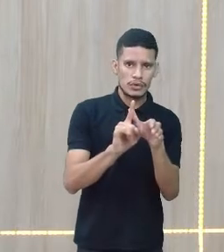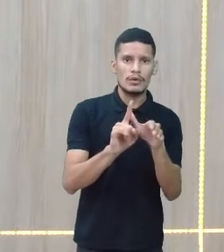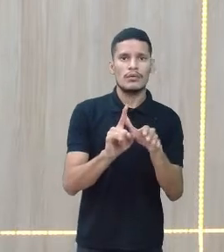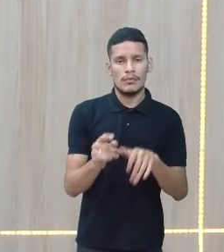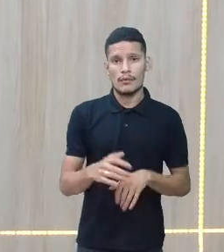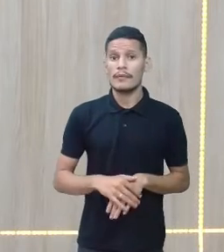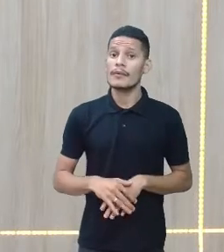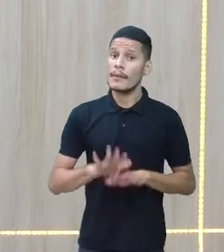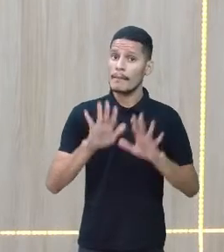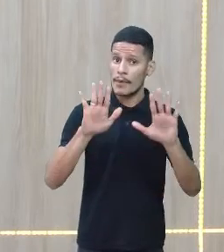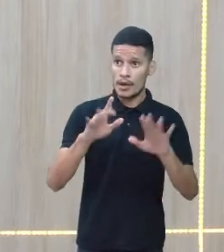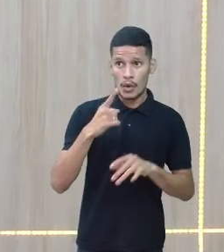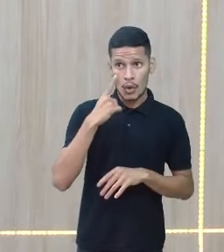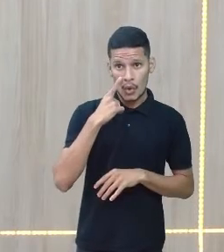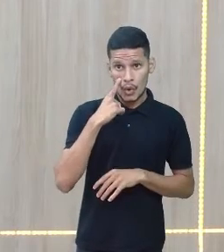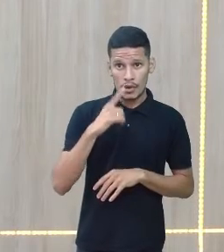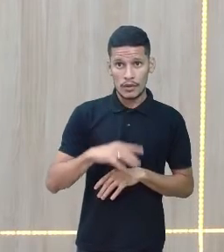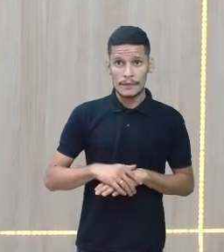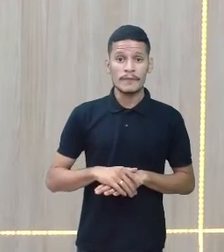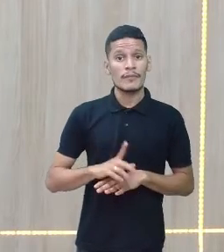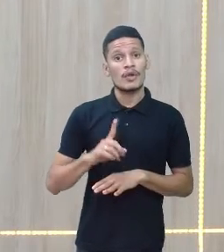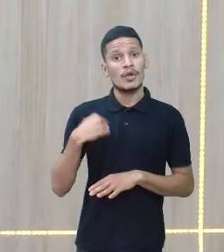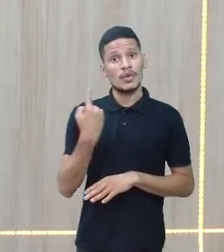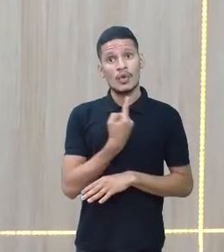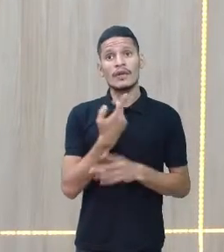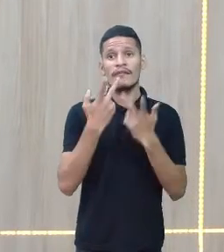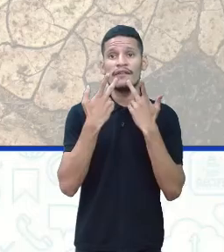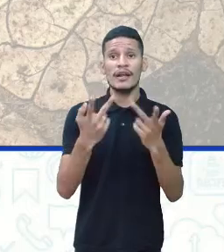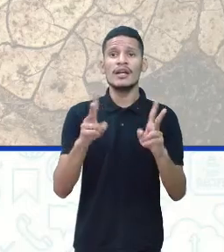Bom, e aí a gente chega